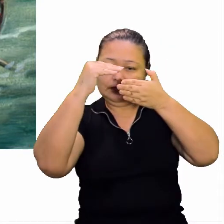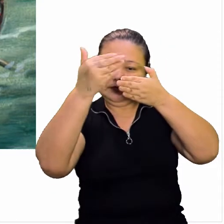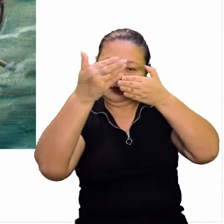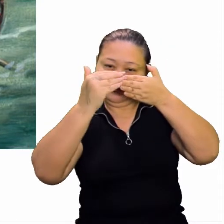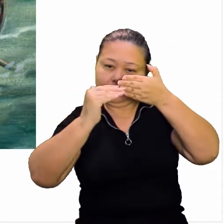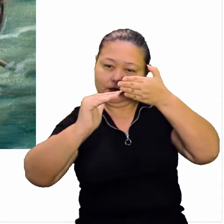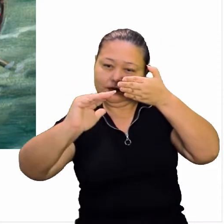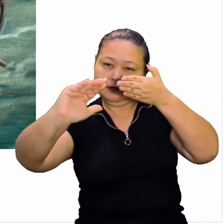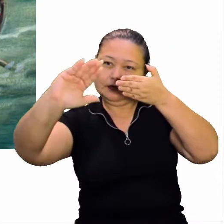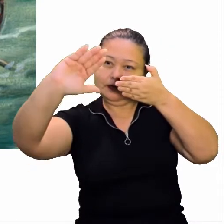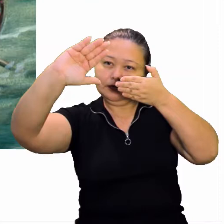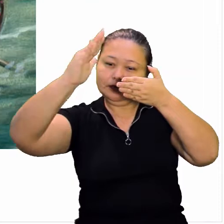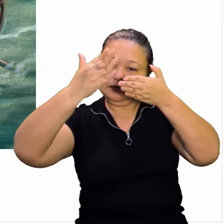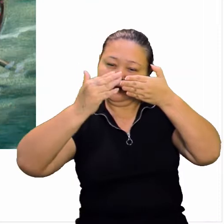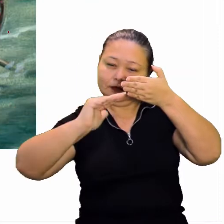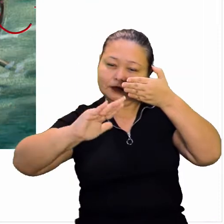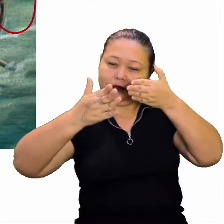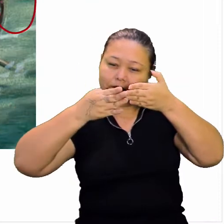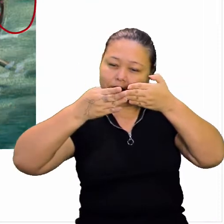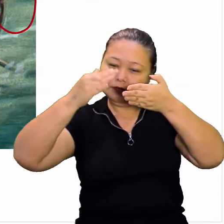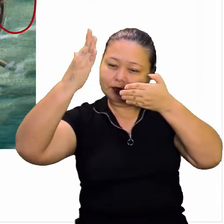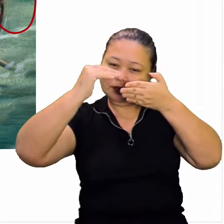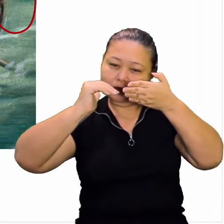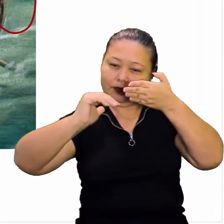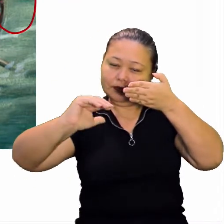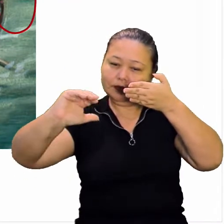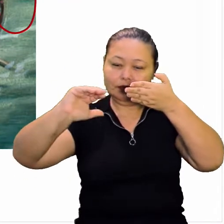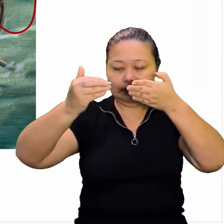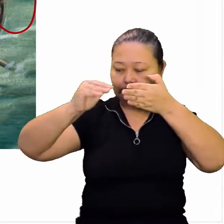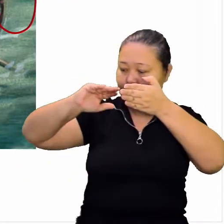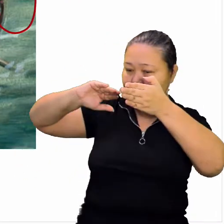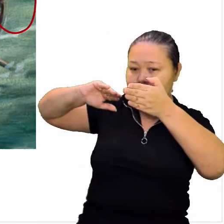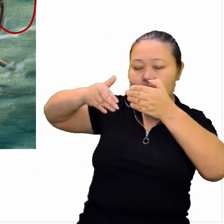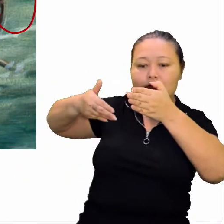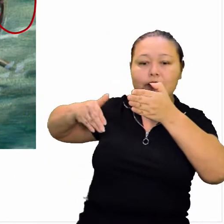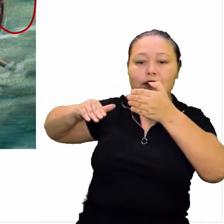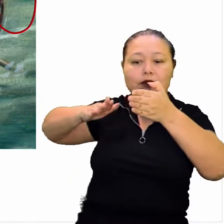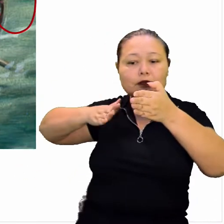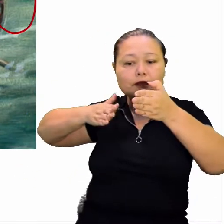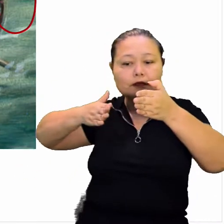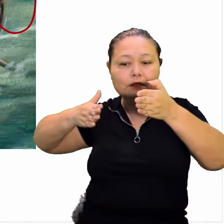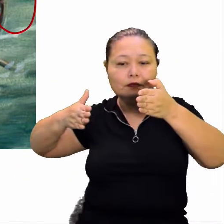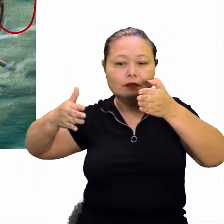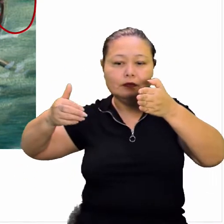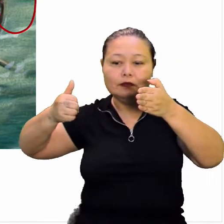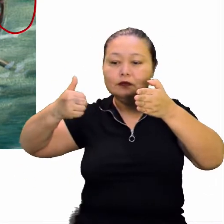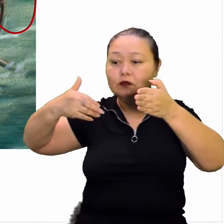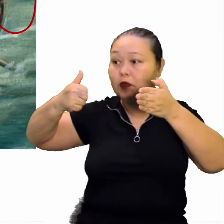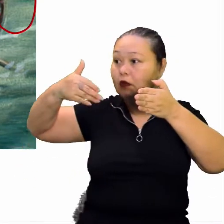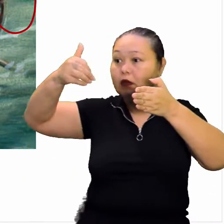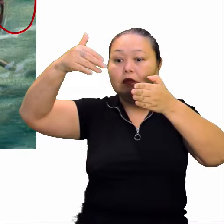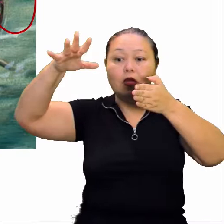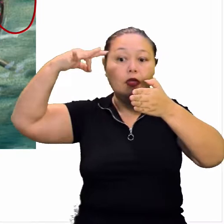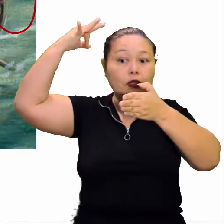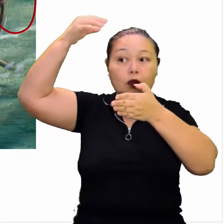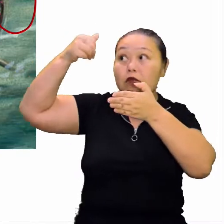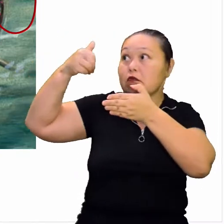na ponta das embarcações justamente para espantar os maus